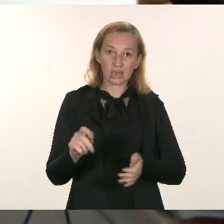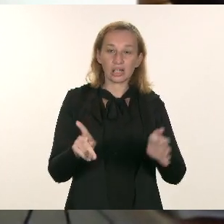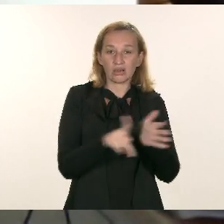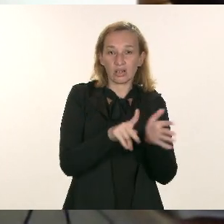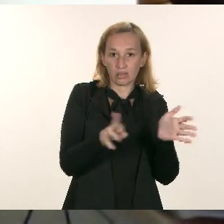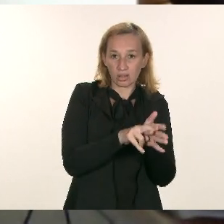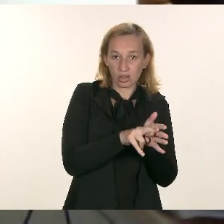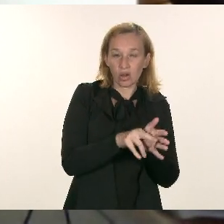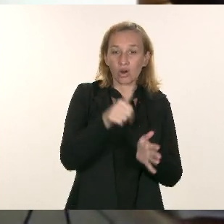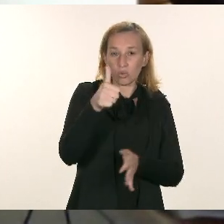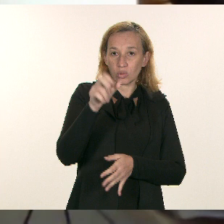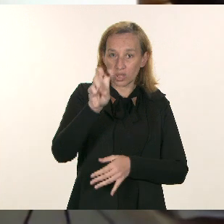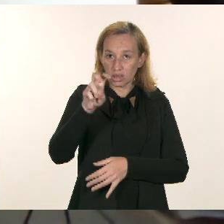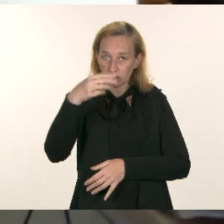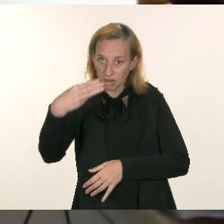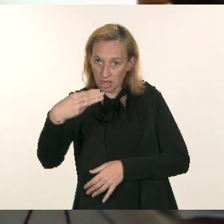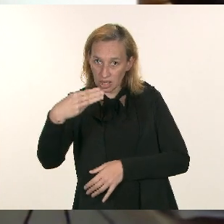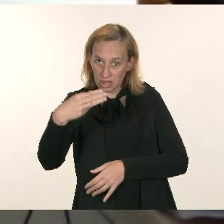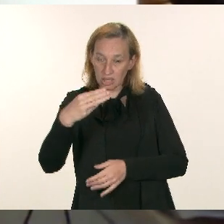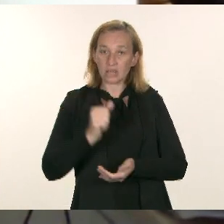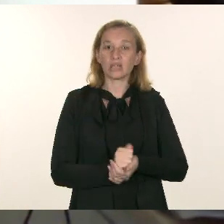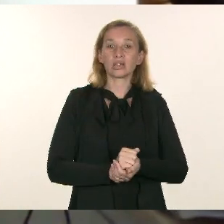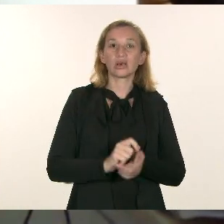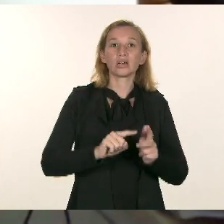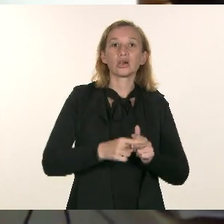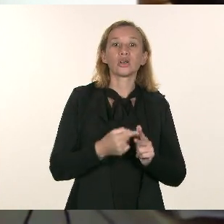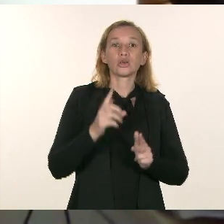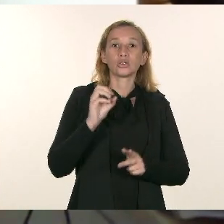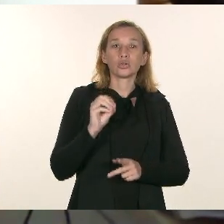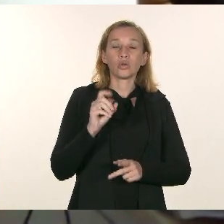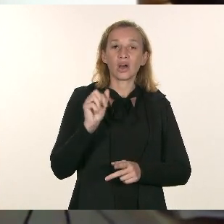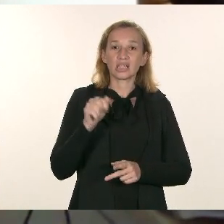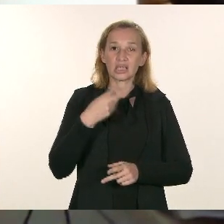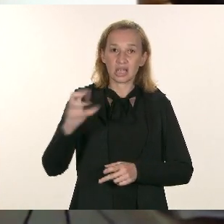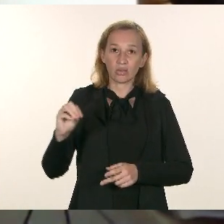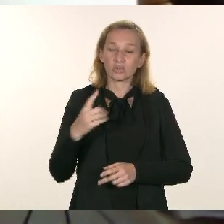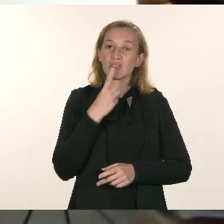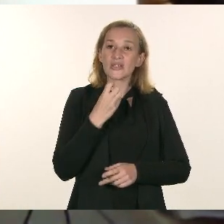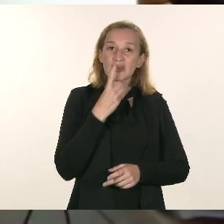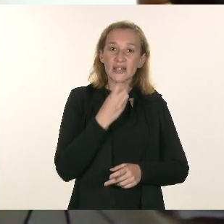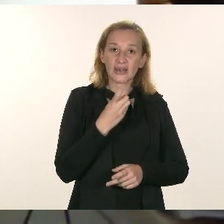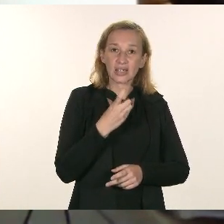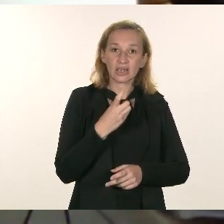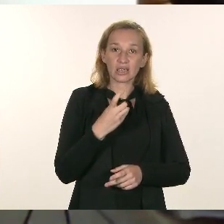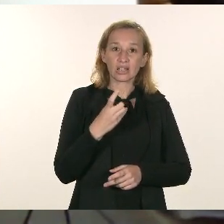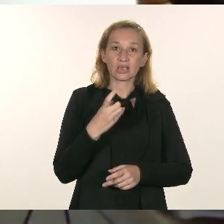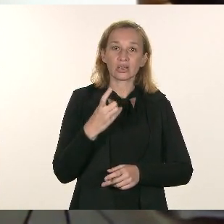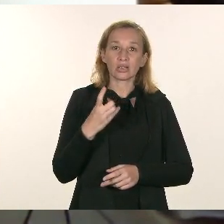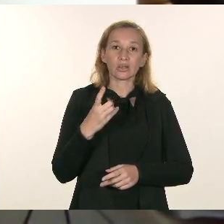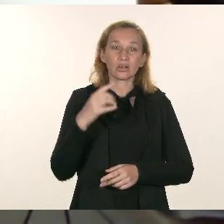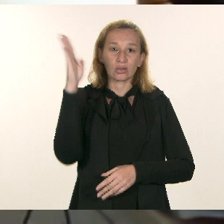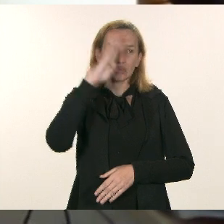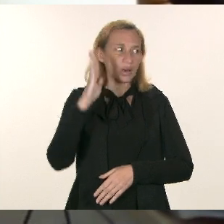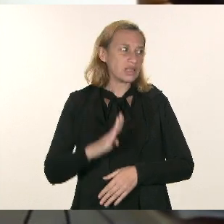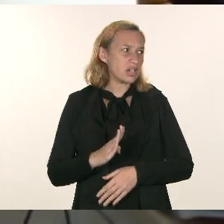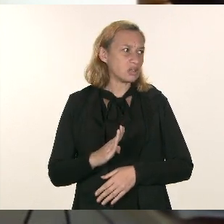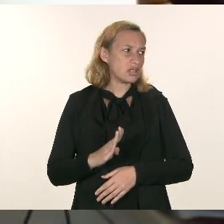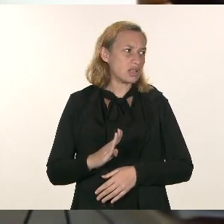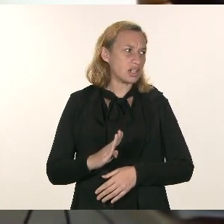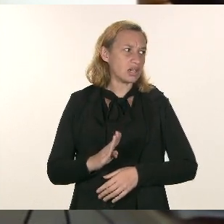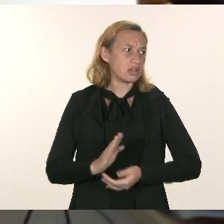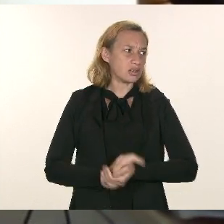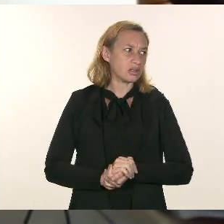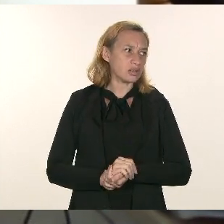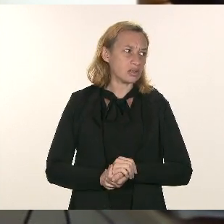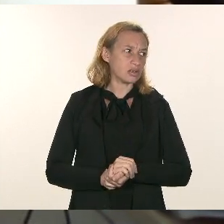153, ela normatizou a doação de sangue no Brasil. E no item B1